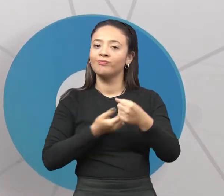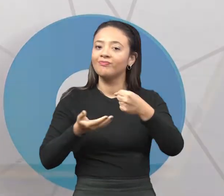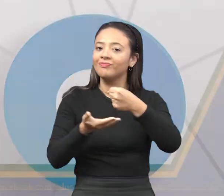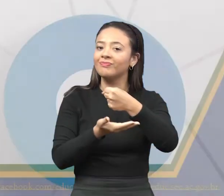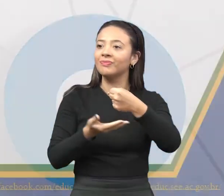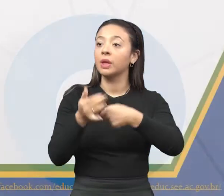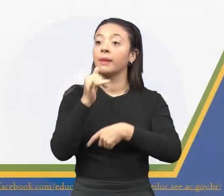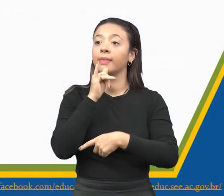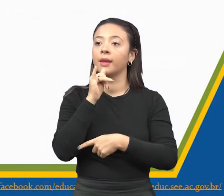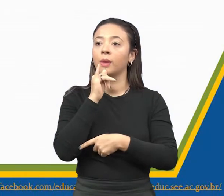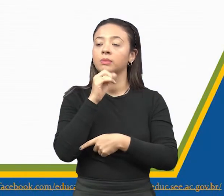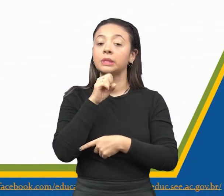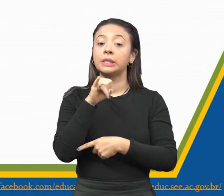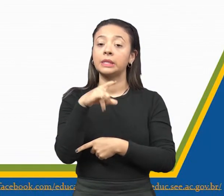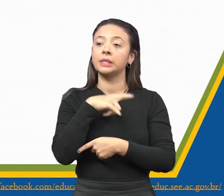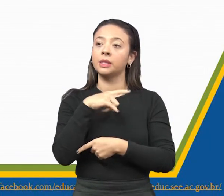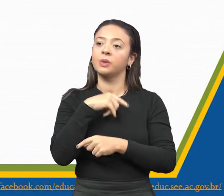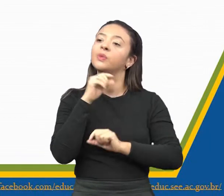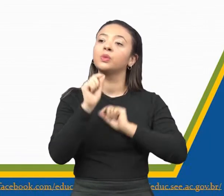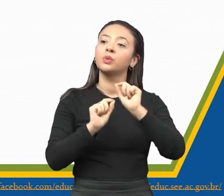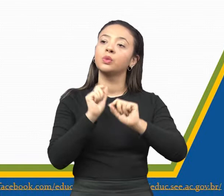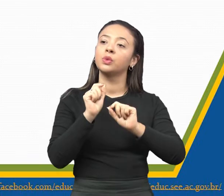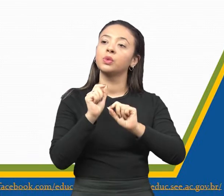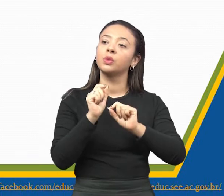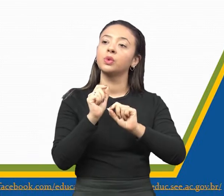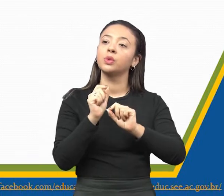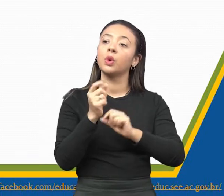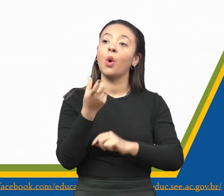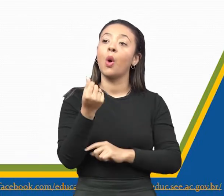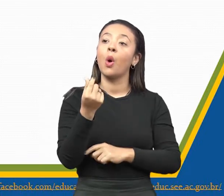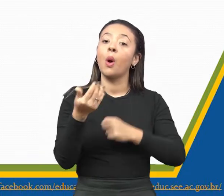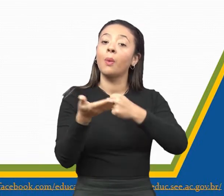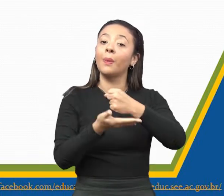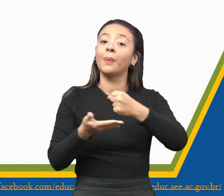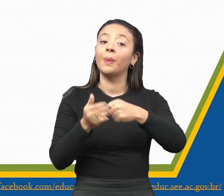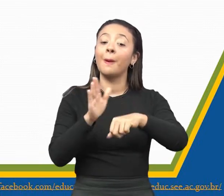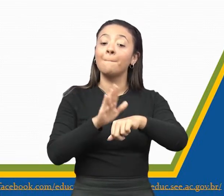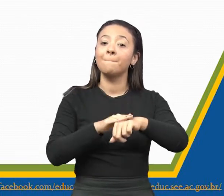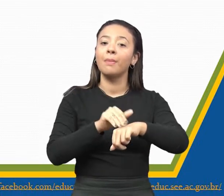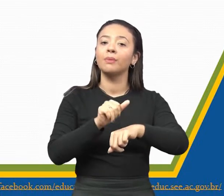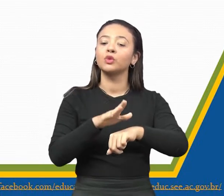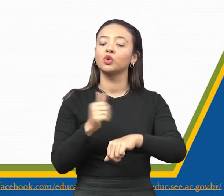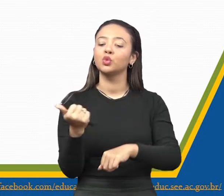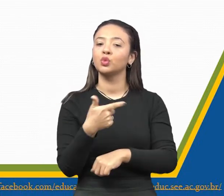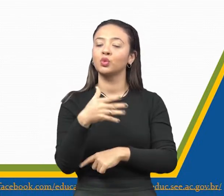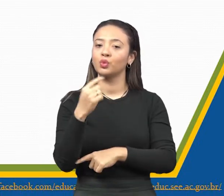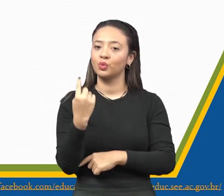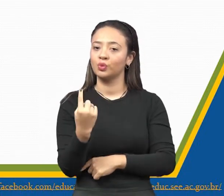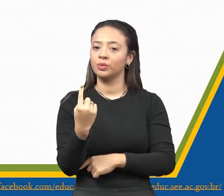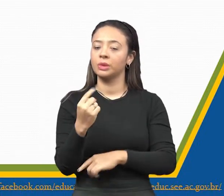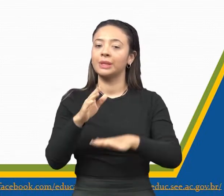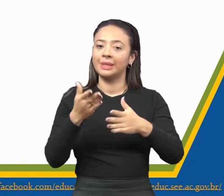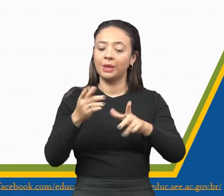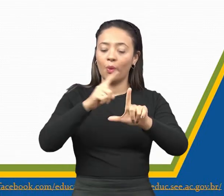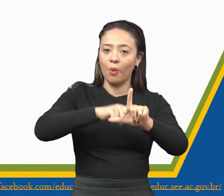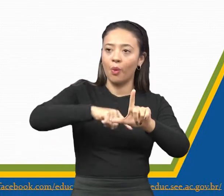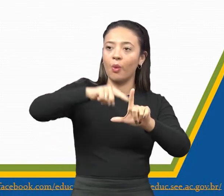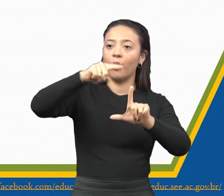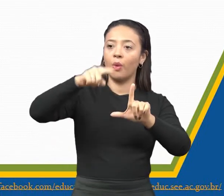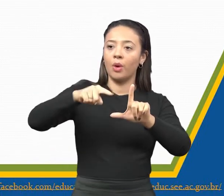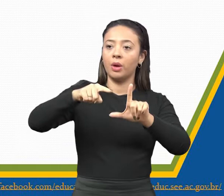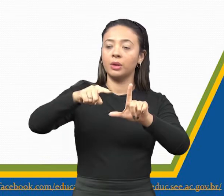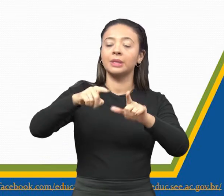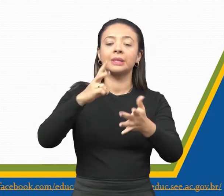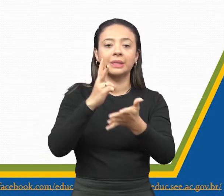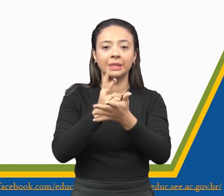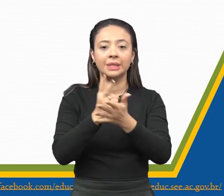exemplo, se eu tenho aí o valor da minha base maior do que 1, então o meu gráfico ele vai ser um